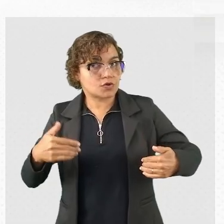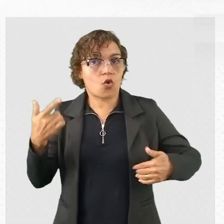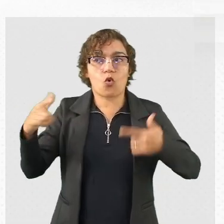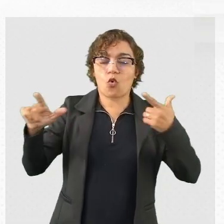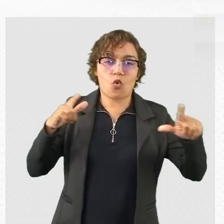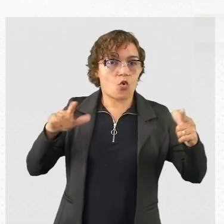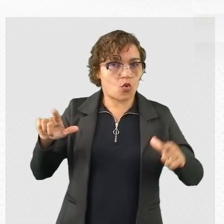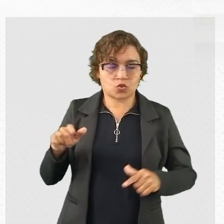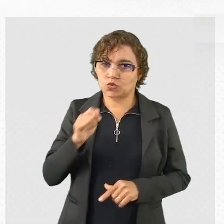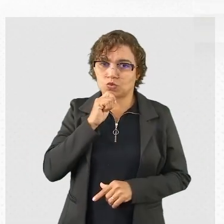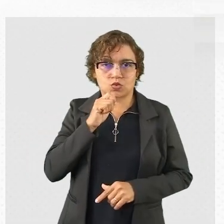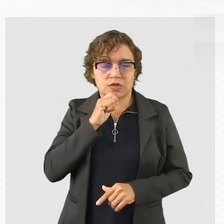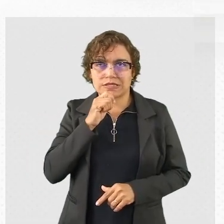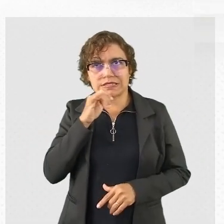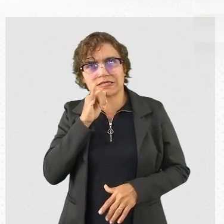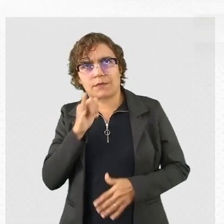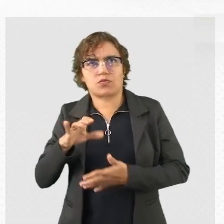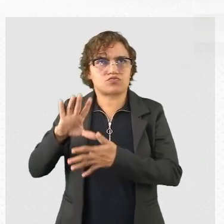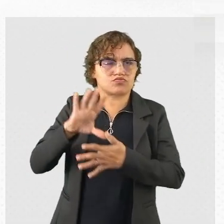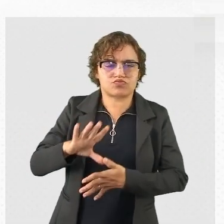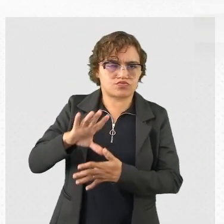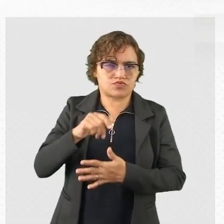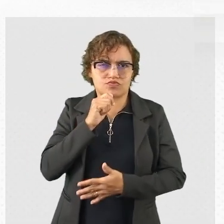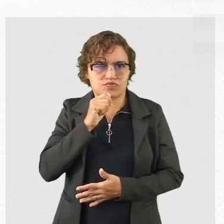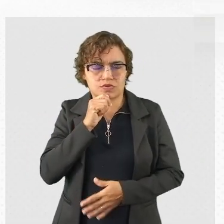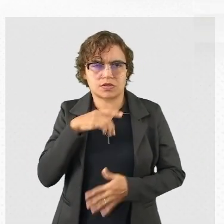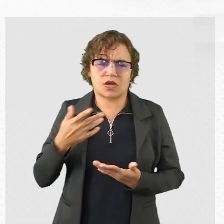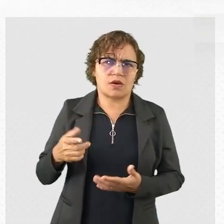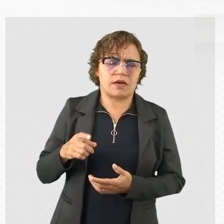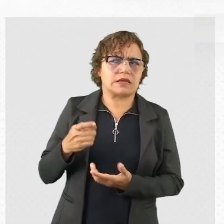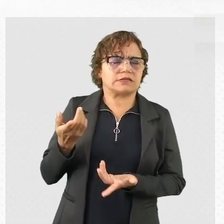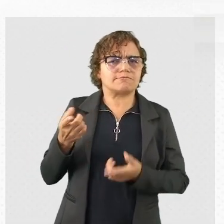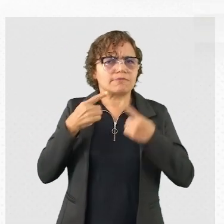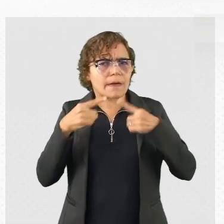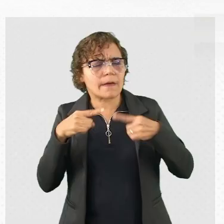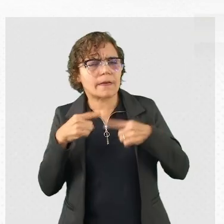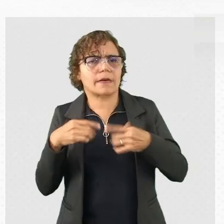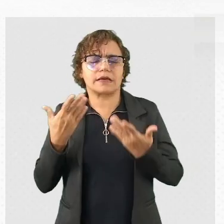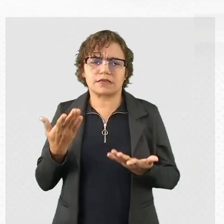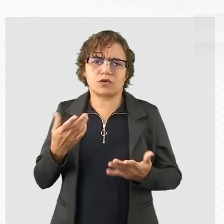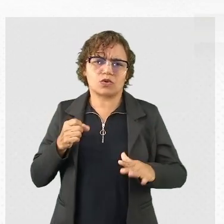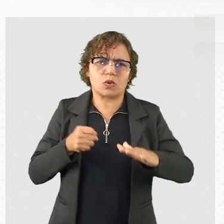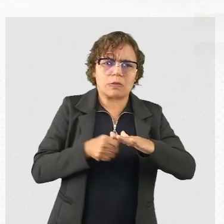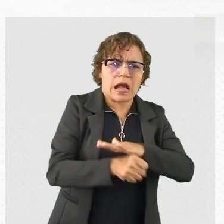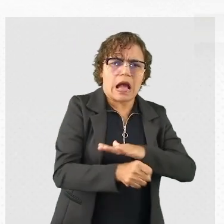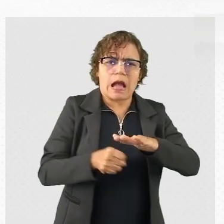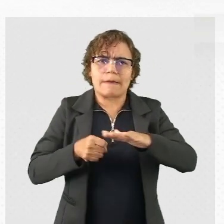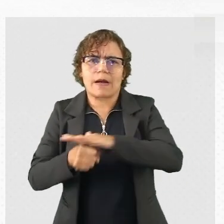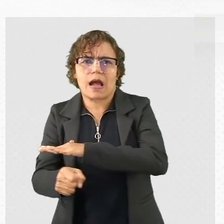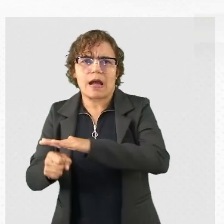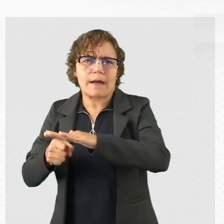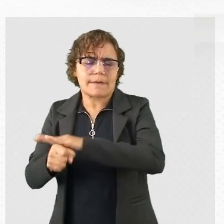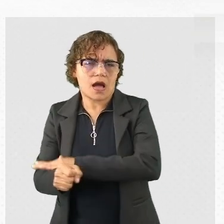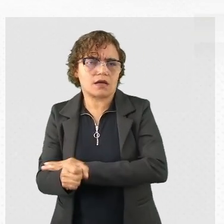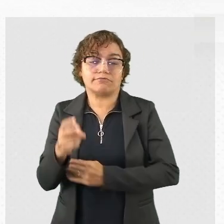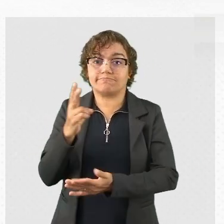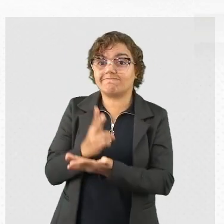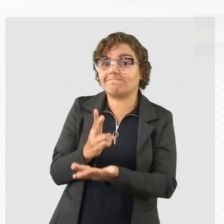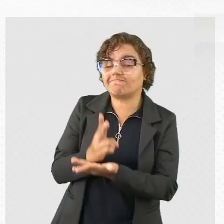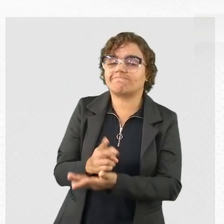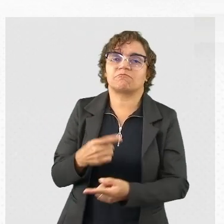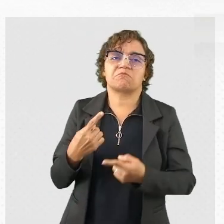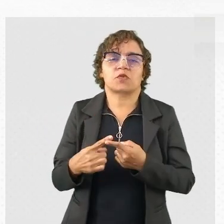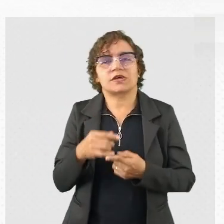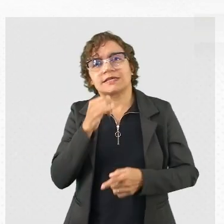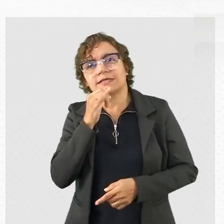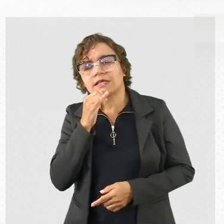divisão desse novo mundo, da América. E eles, claro, reclamavam sobre isso. Então, as invasões eram constantes. Não se pode pensar que Portugal